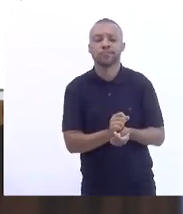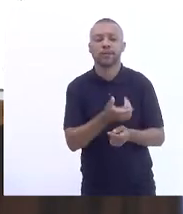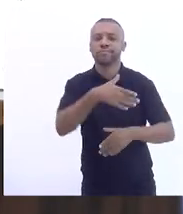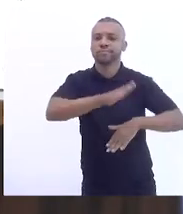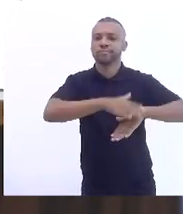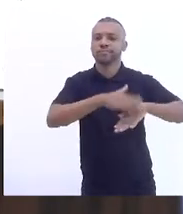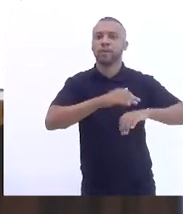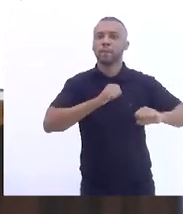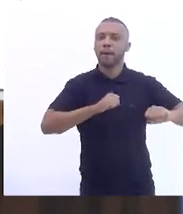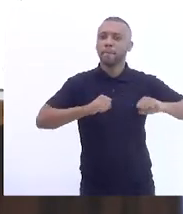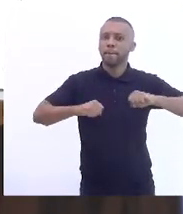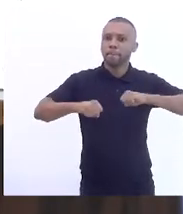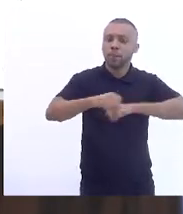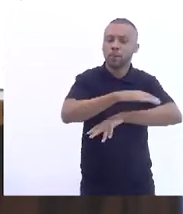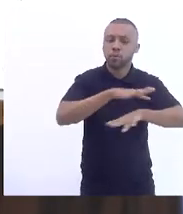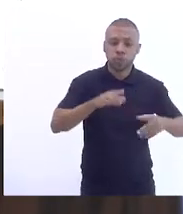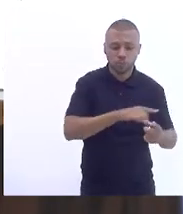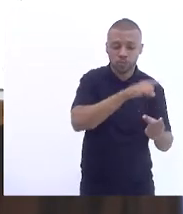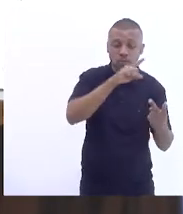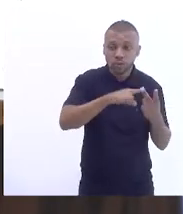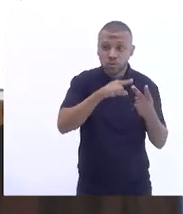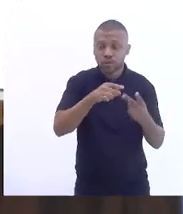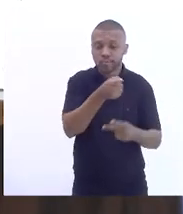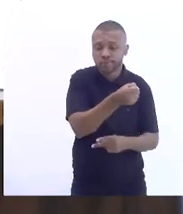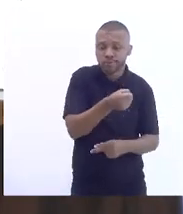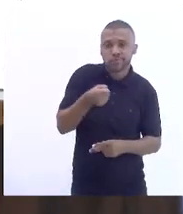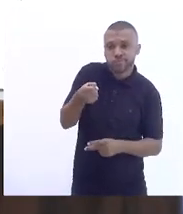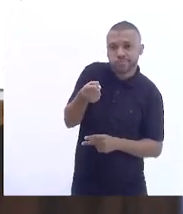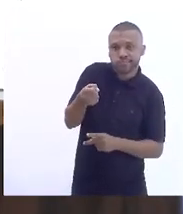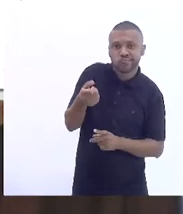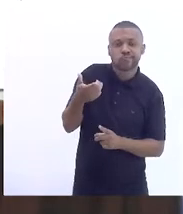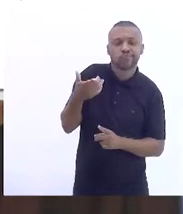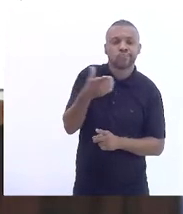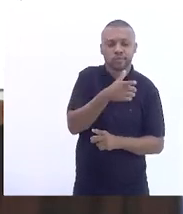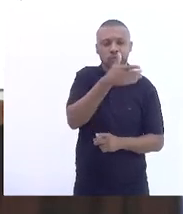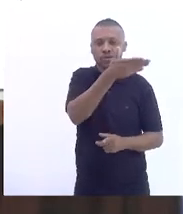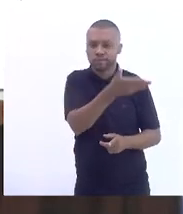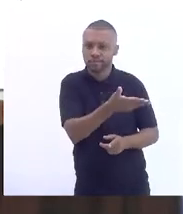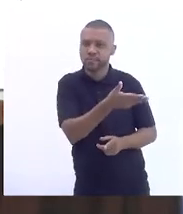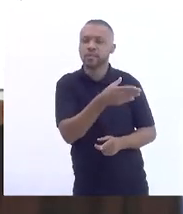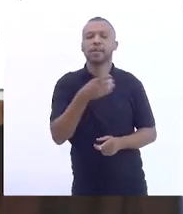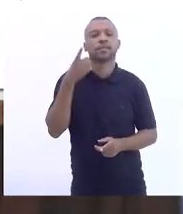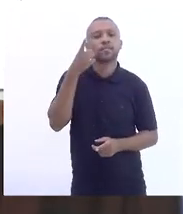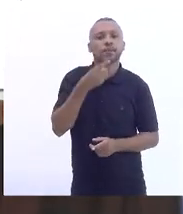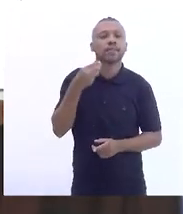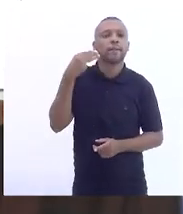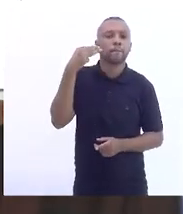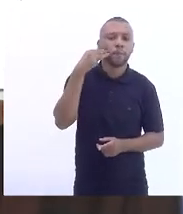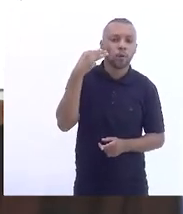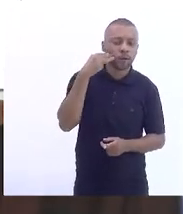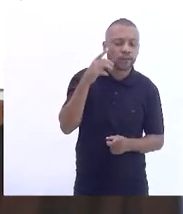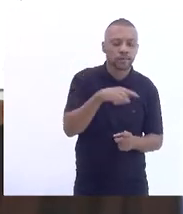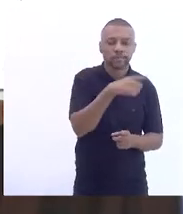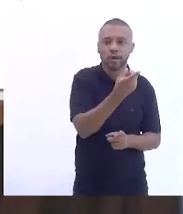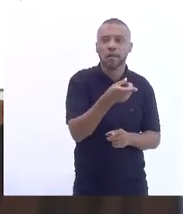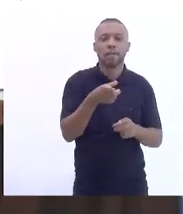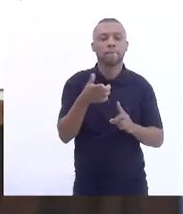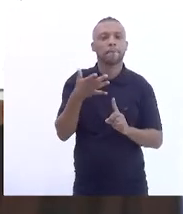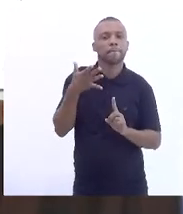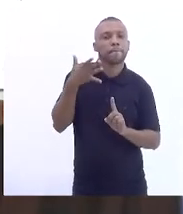movimentos e no segundo bloco passaremos a partir da condição da deputada a Mônica também para fala para as falas da